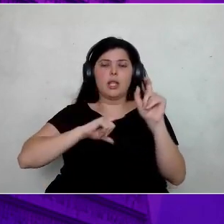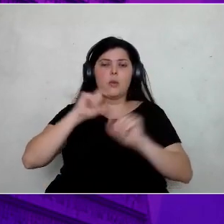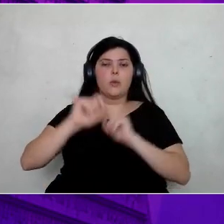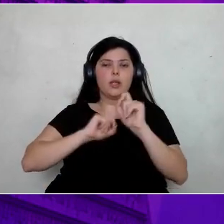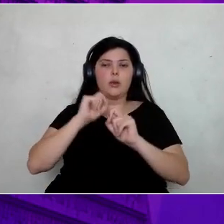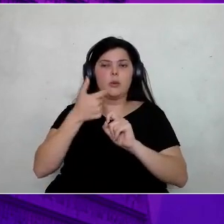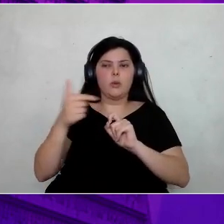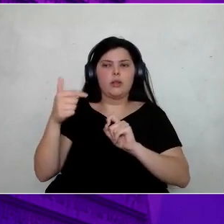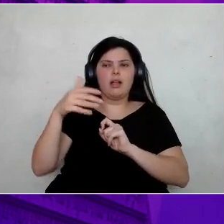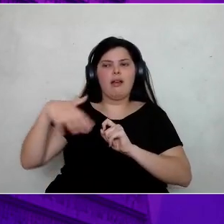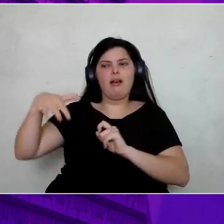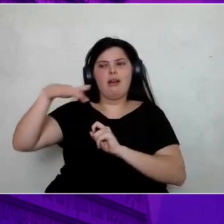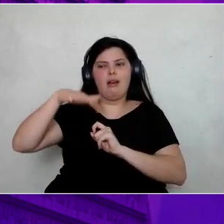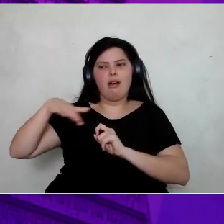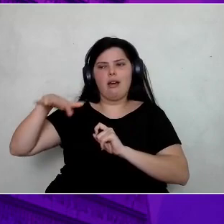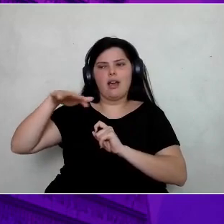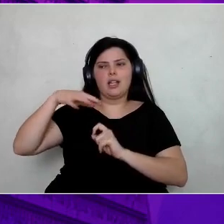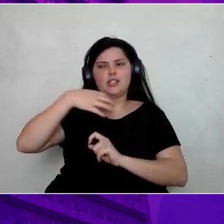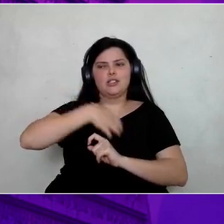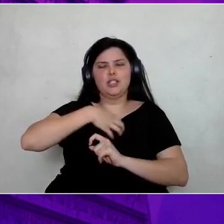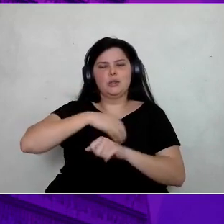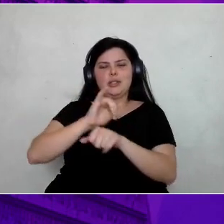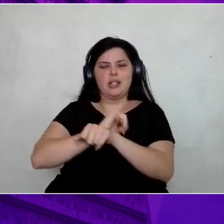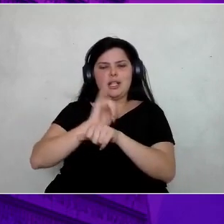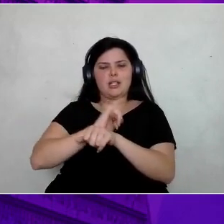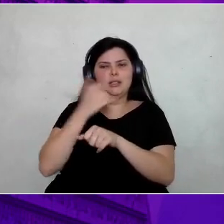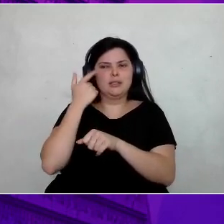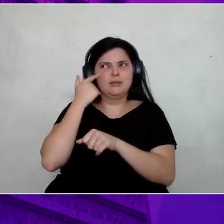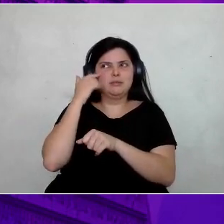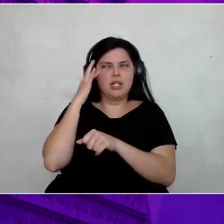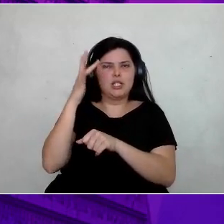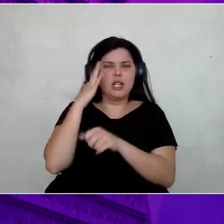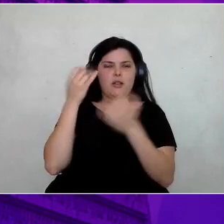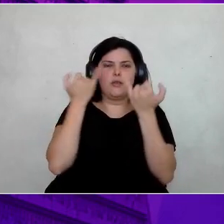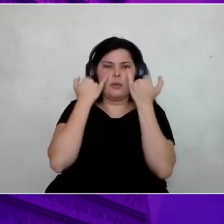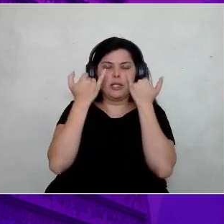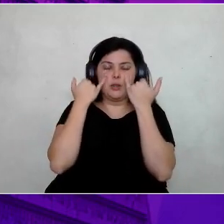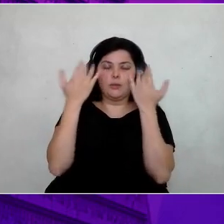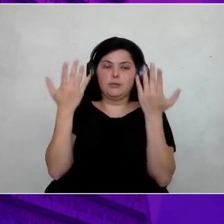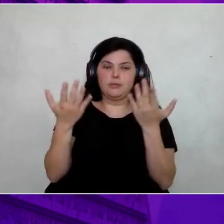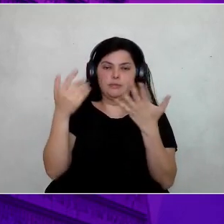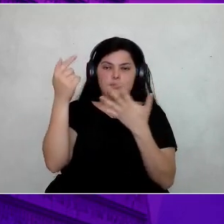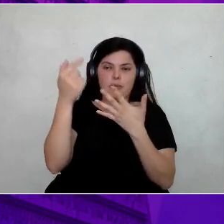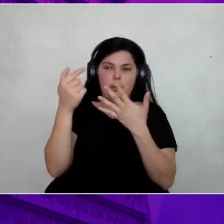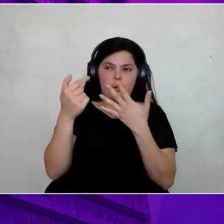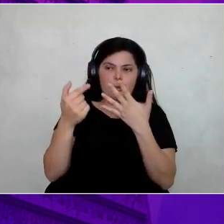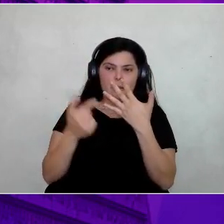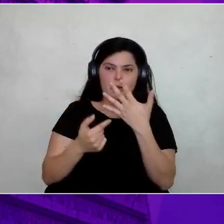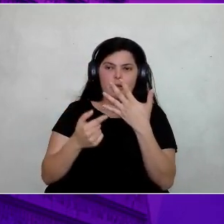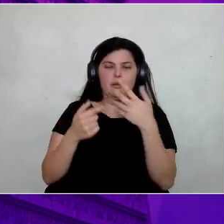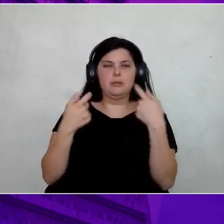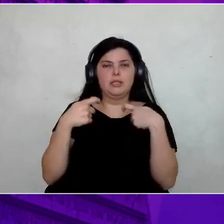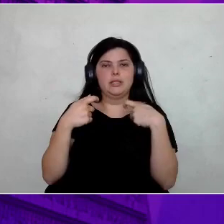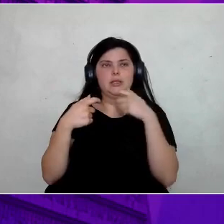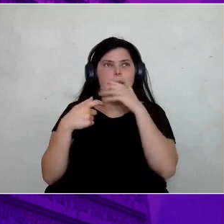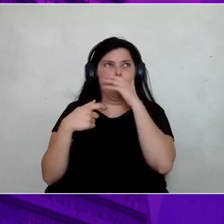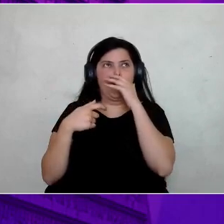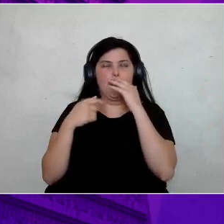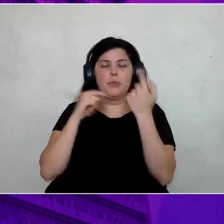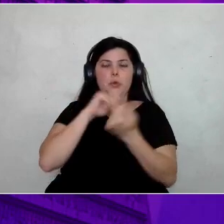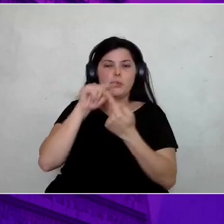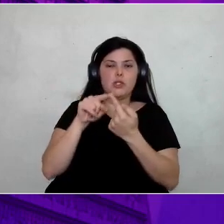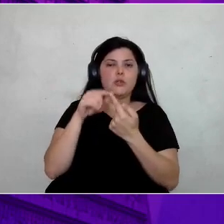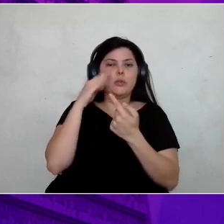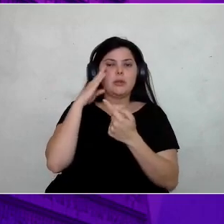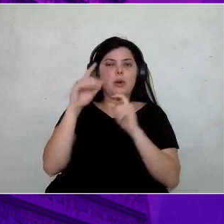silos, né, outras formas da gente trabalhar com essas informações. Então, tudo isso, a gente precisa ali, como um principal objetivo,